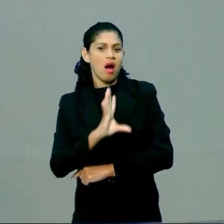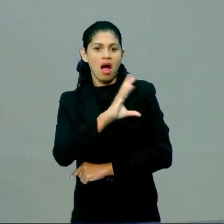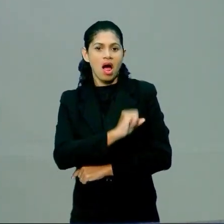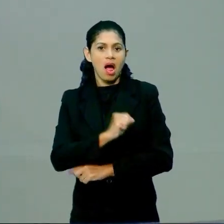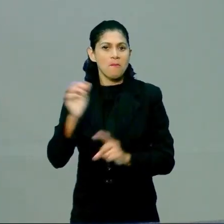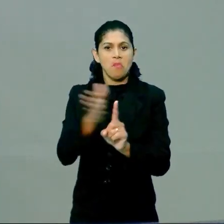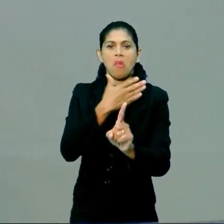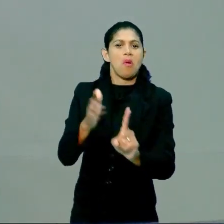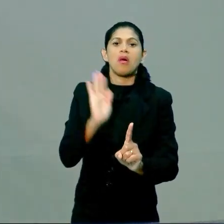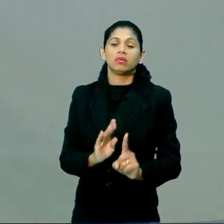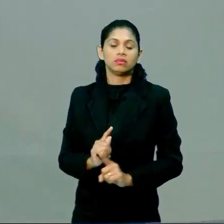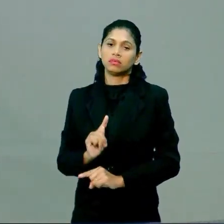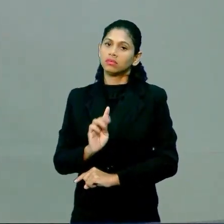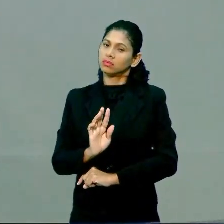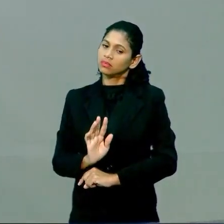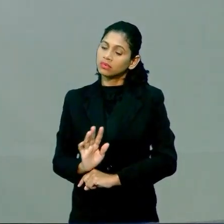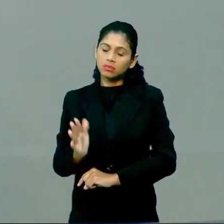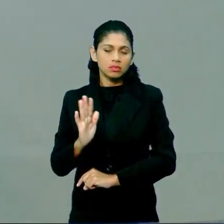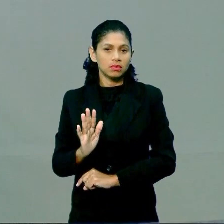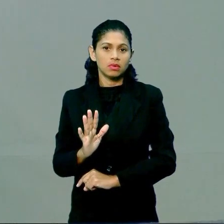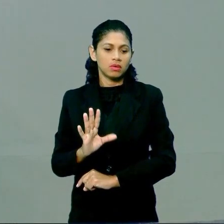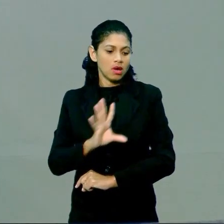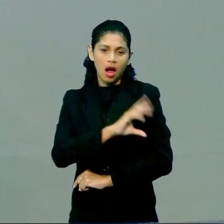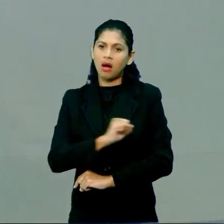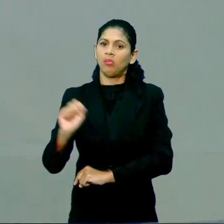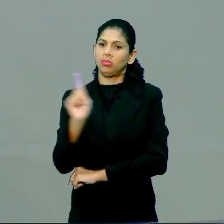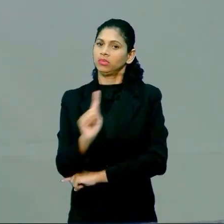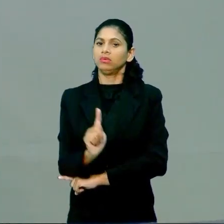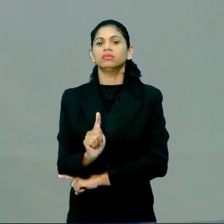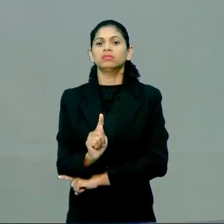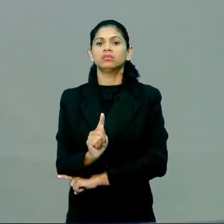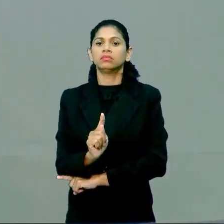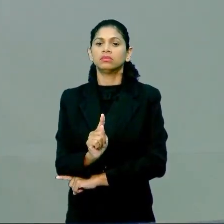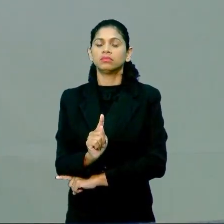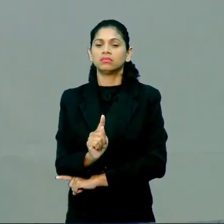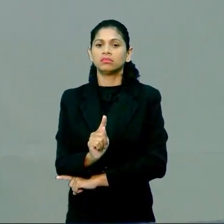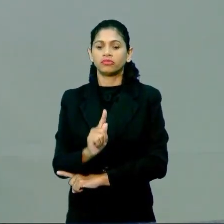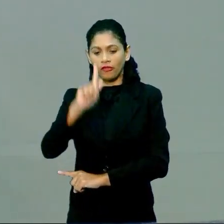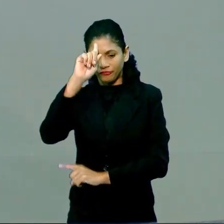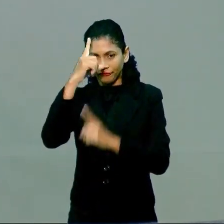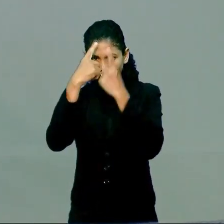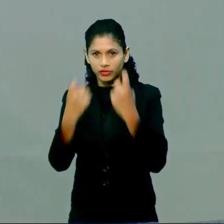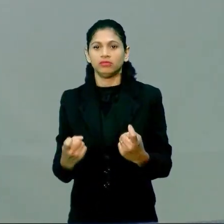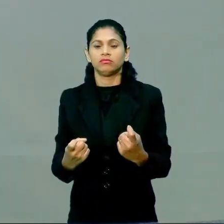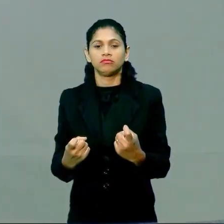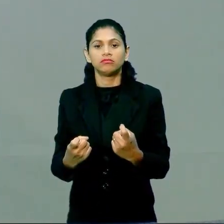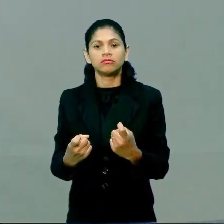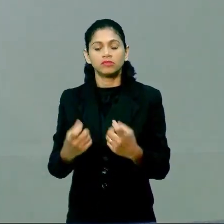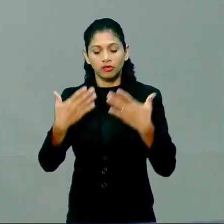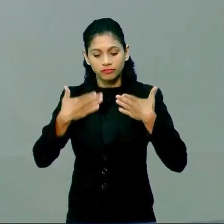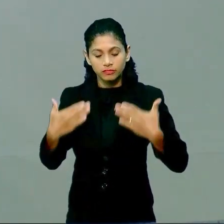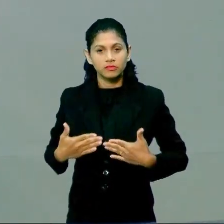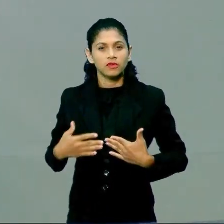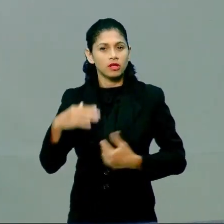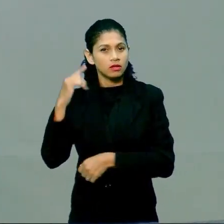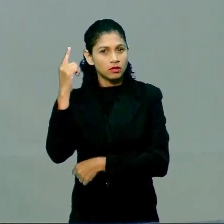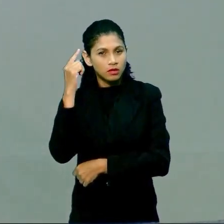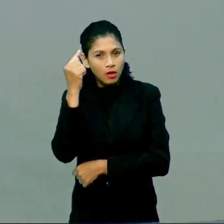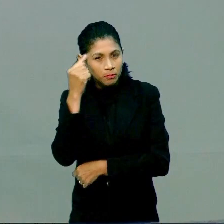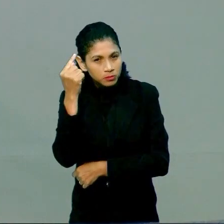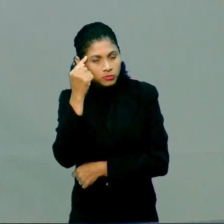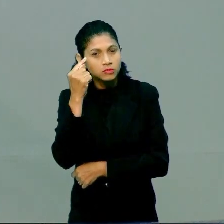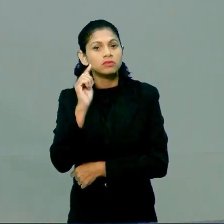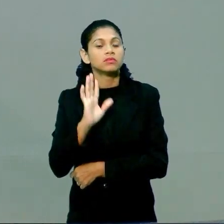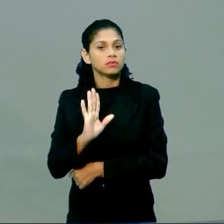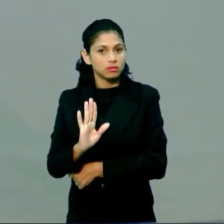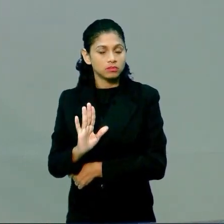isso galera né Ninguém bate por amor né pelo amor de Deus is é violência tanto ela física quanto psicológica Então tá